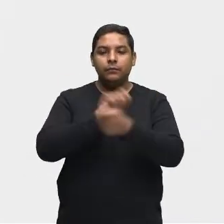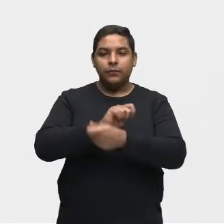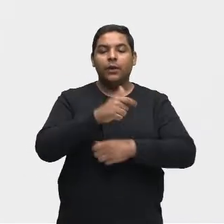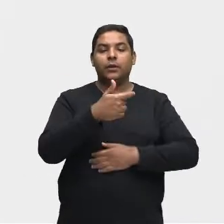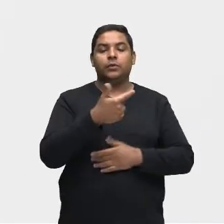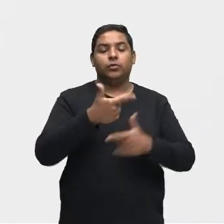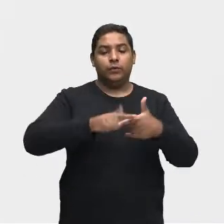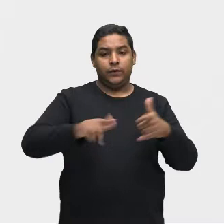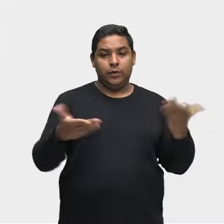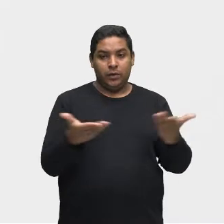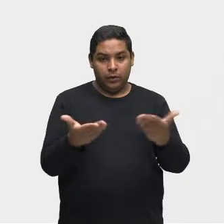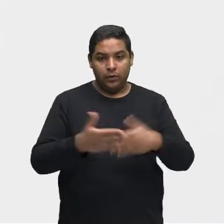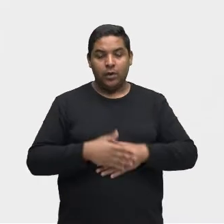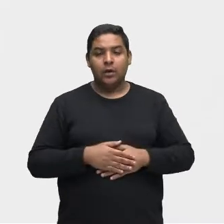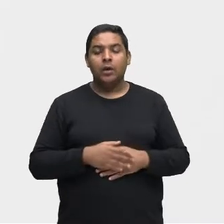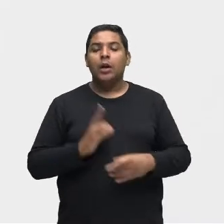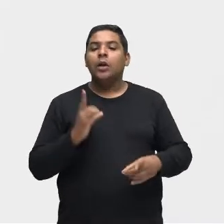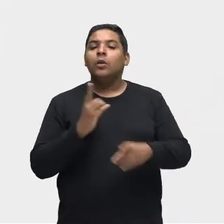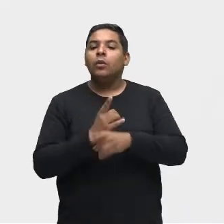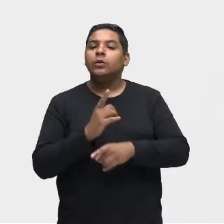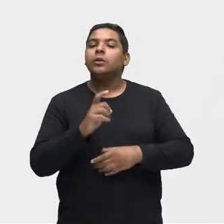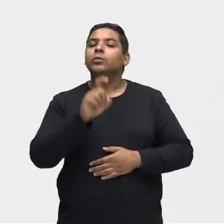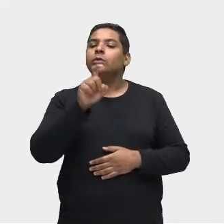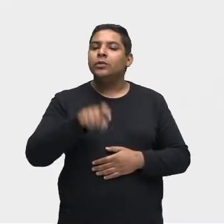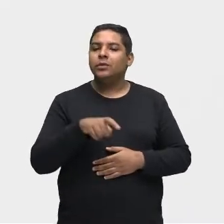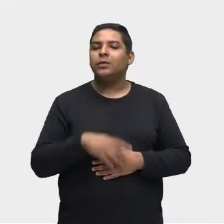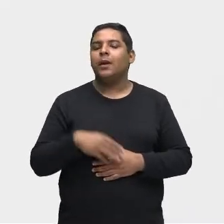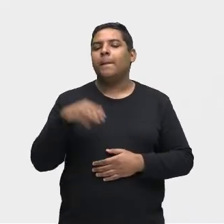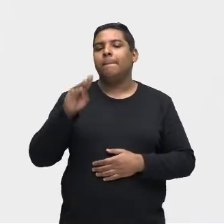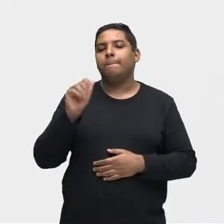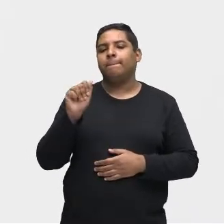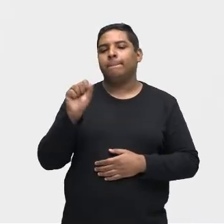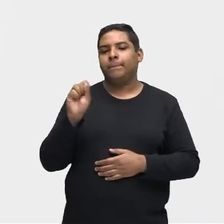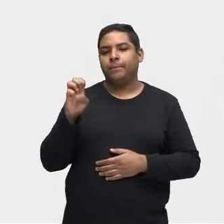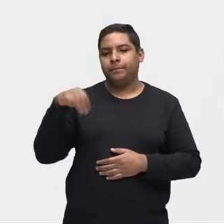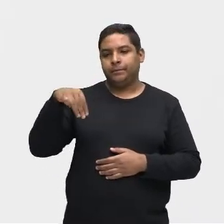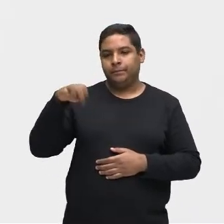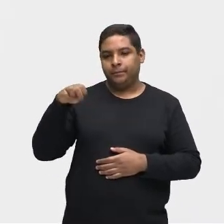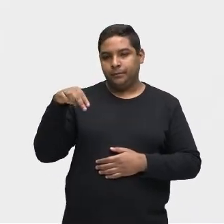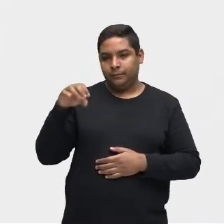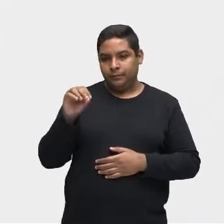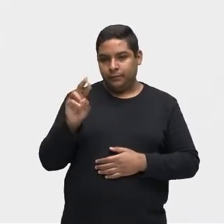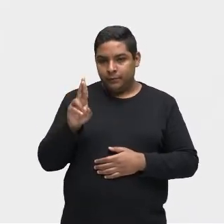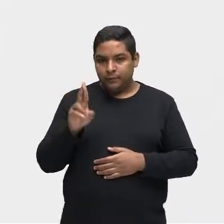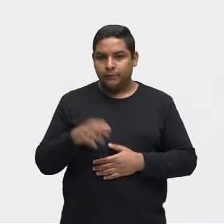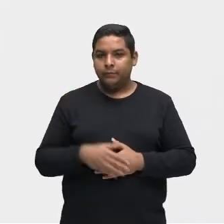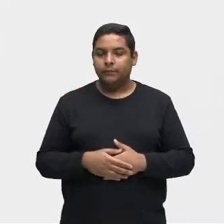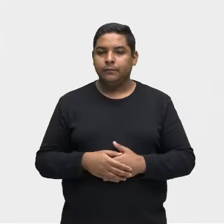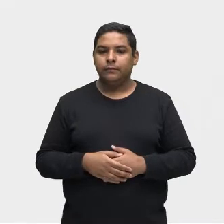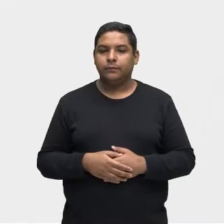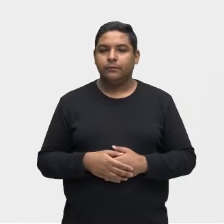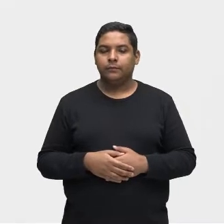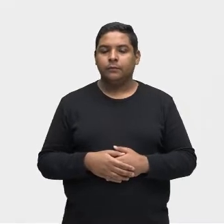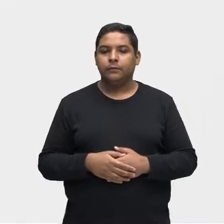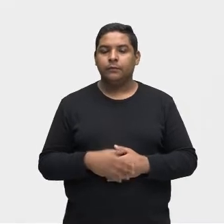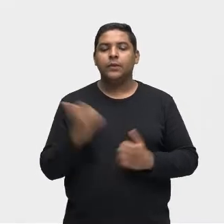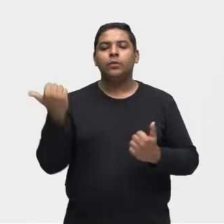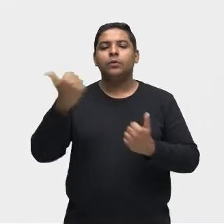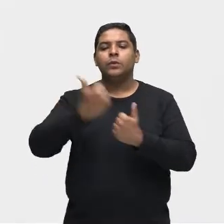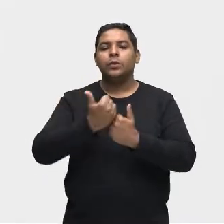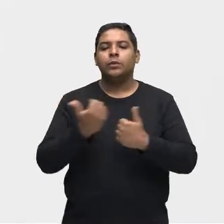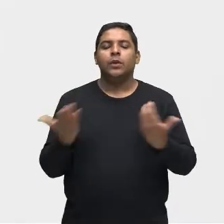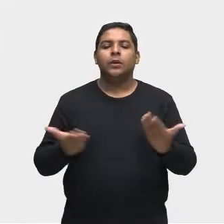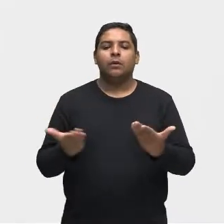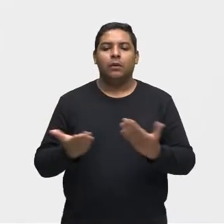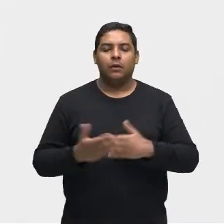encontramos o valor de x, que é o quê, pessoal? A nossa base menor. E agora, substituindo então, por